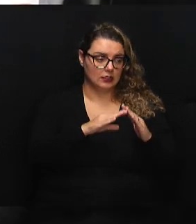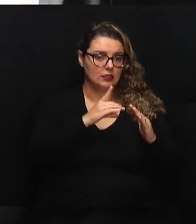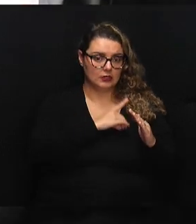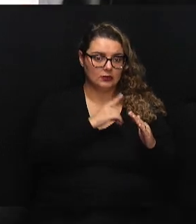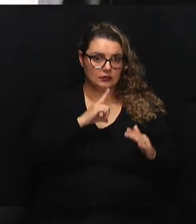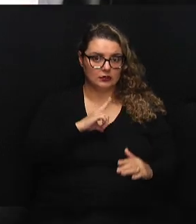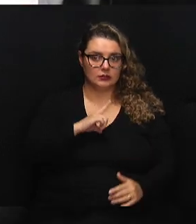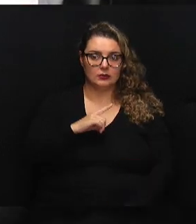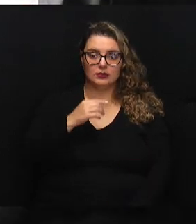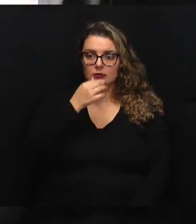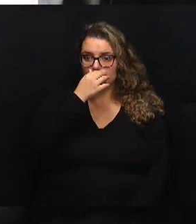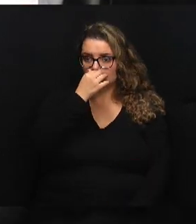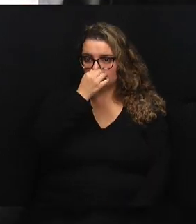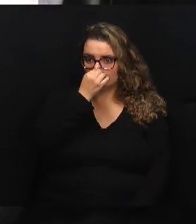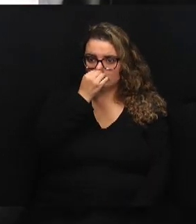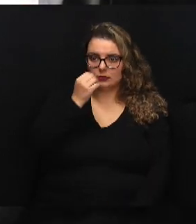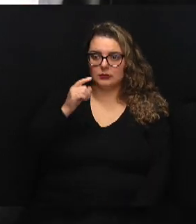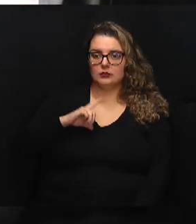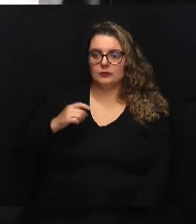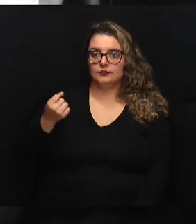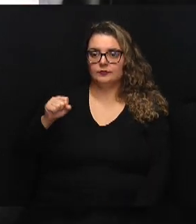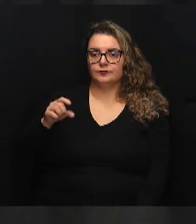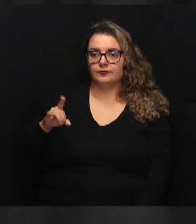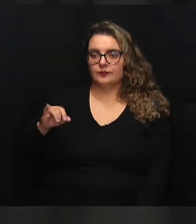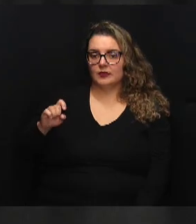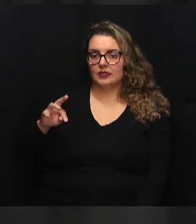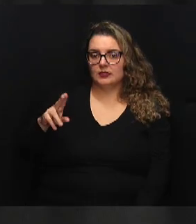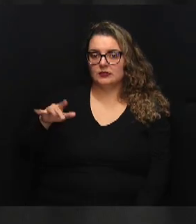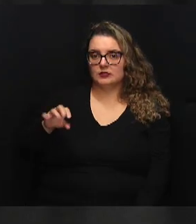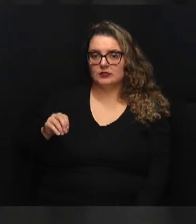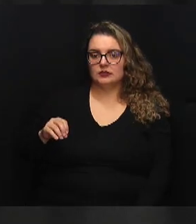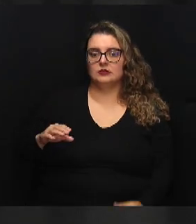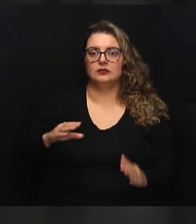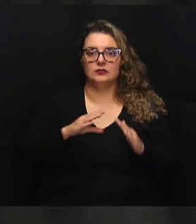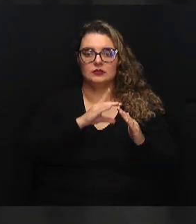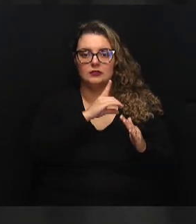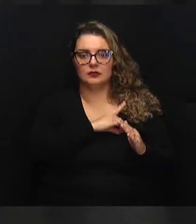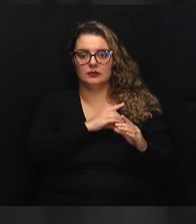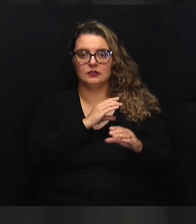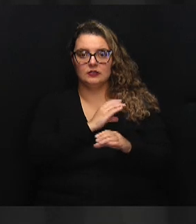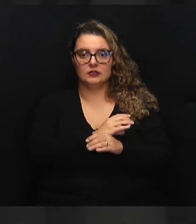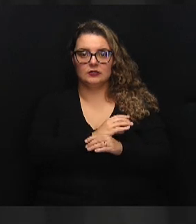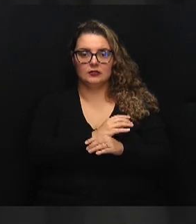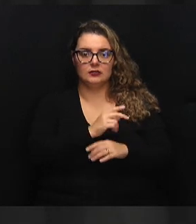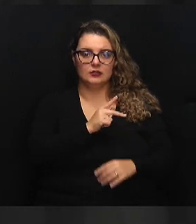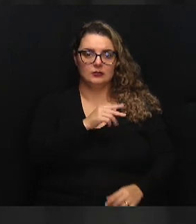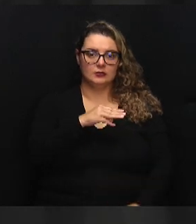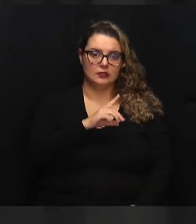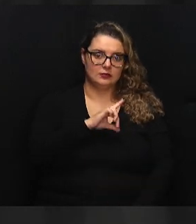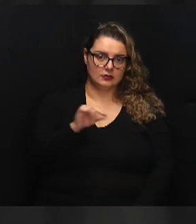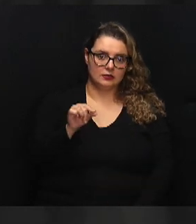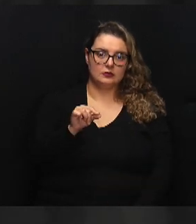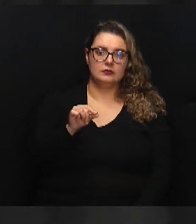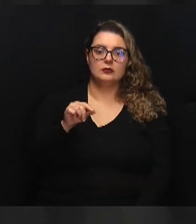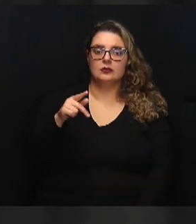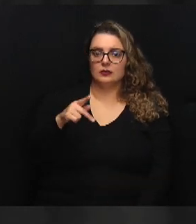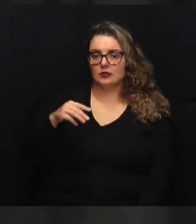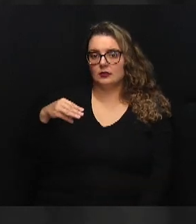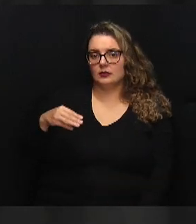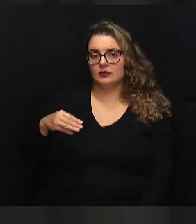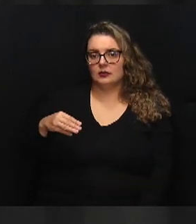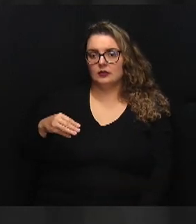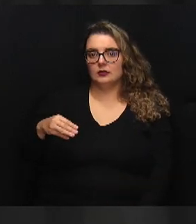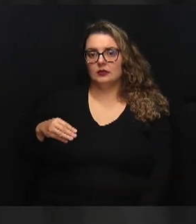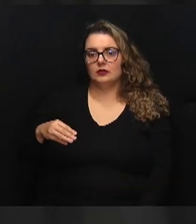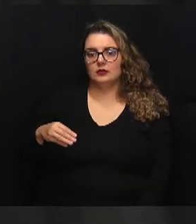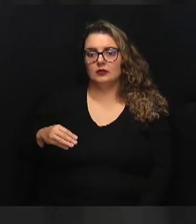não tem? Lá nós temos o 8º distrito, que é a delegacia civil, né? A PM saiu de lá? A PM